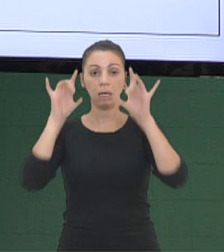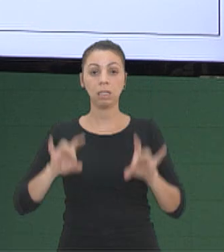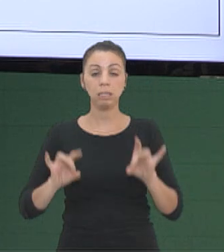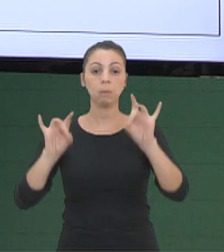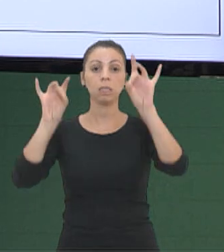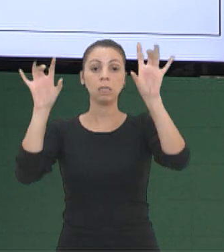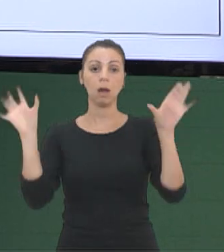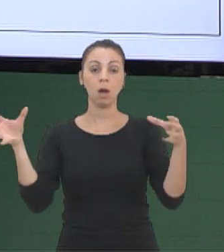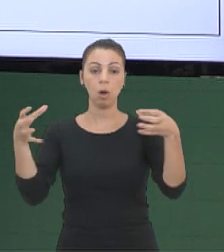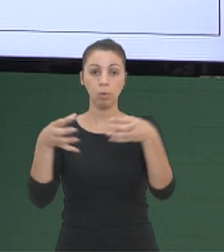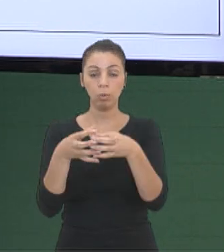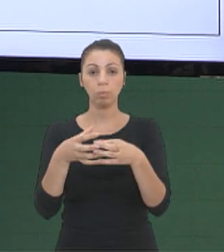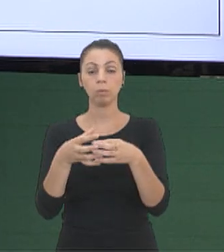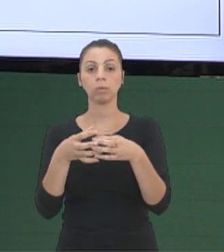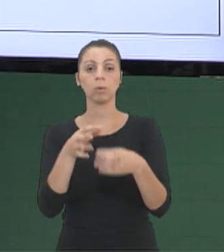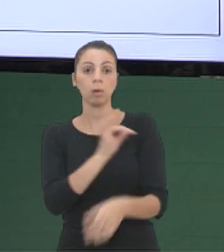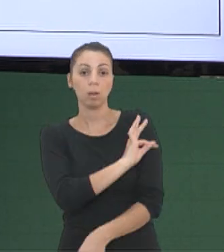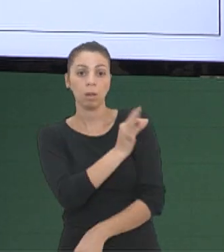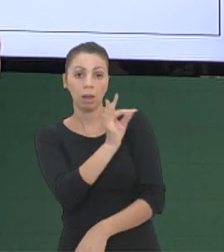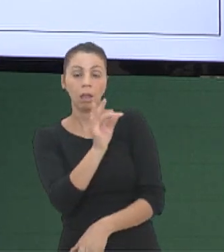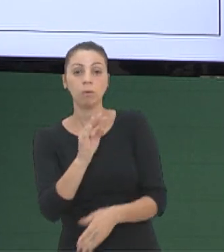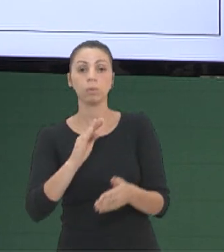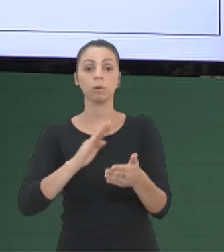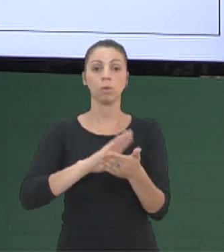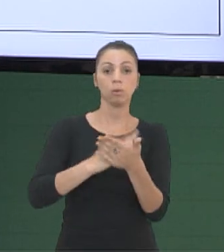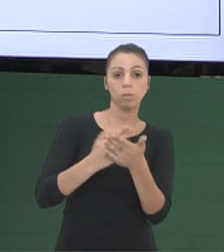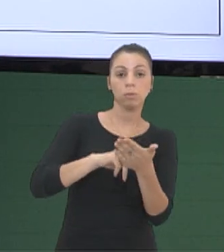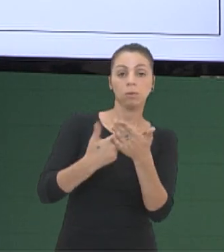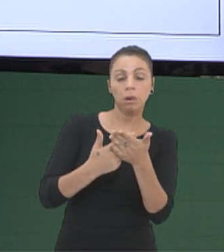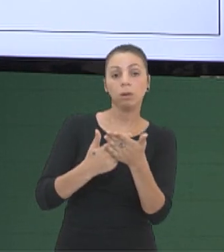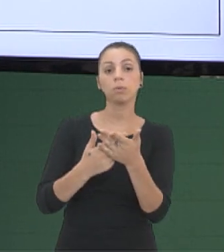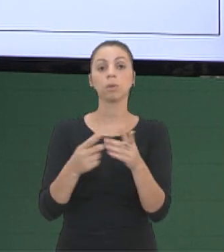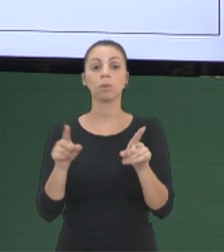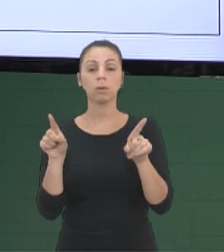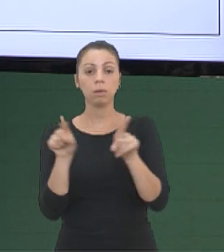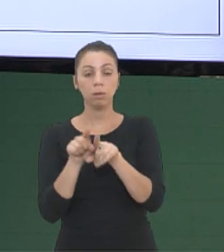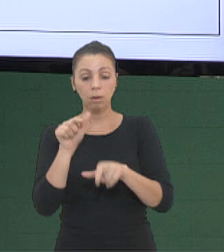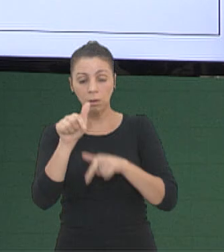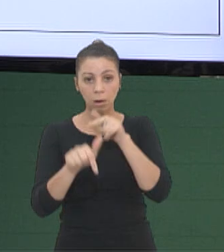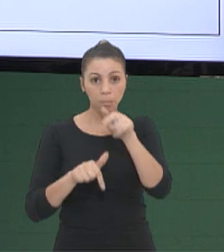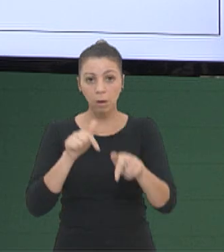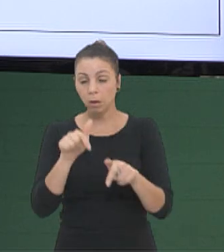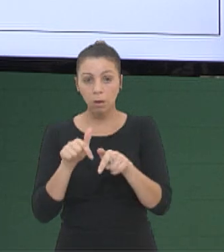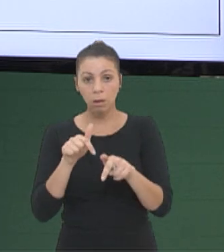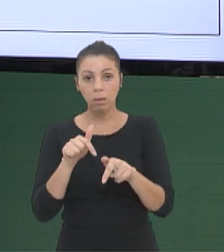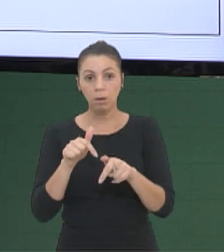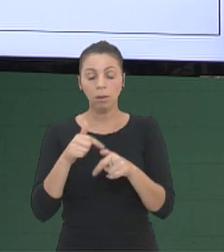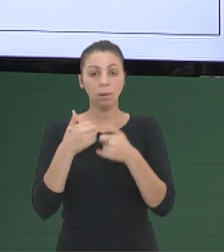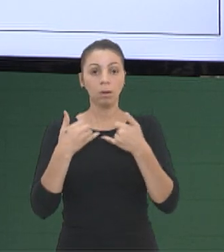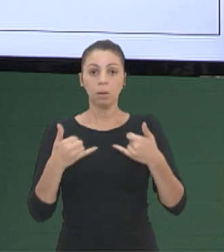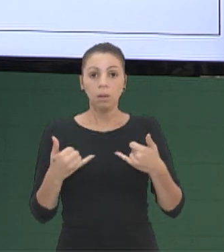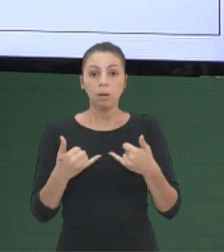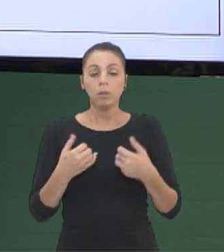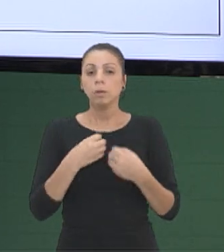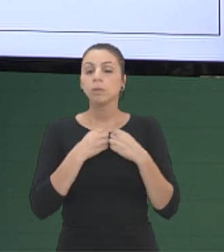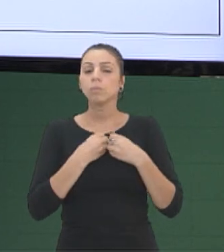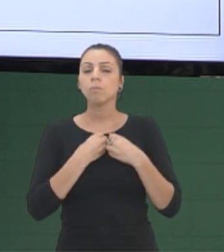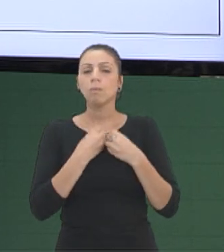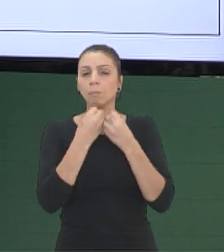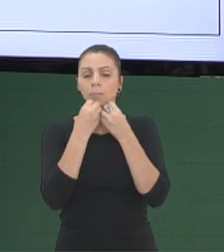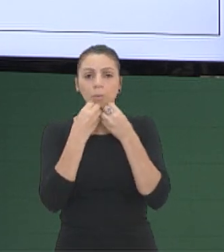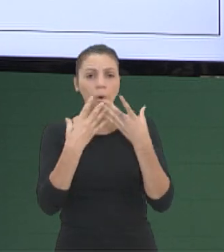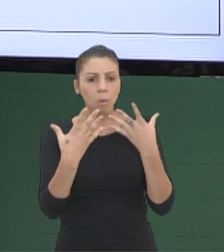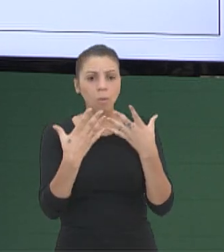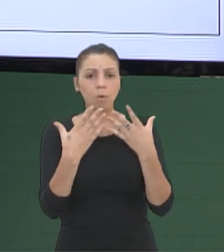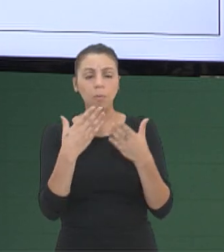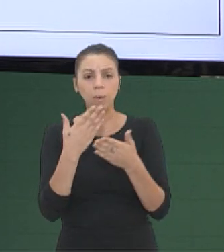nossa equipe técnica, os intérpretes que trabalham com toda a garra, toda a energia e de bom coração para